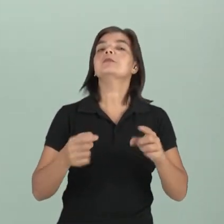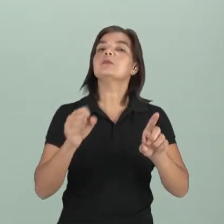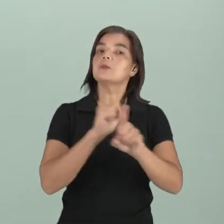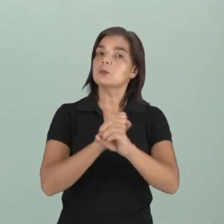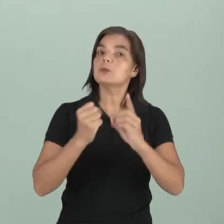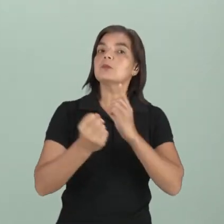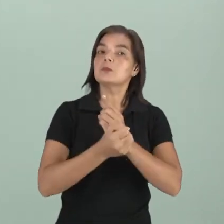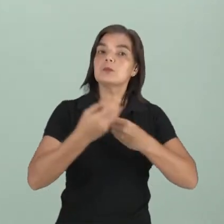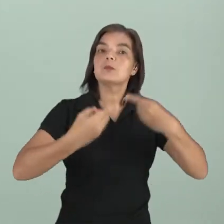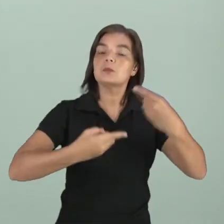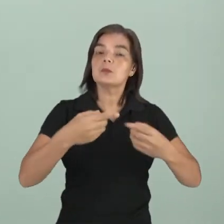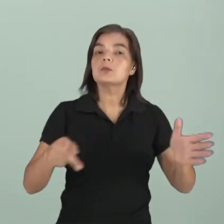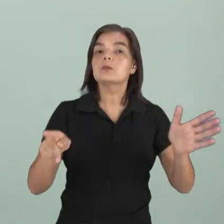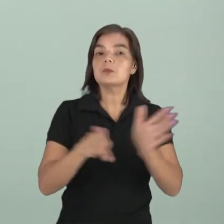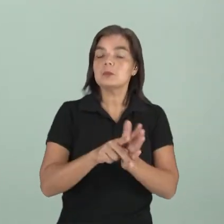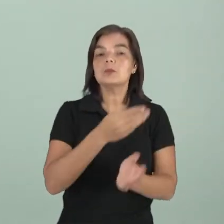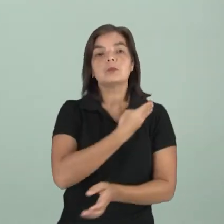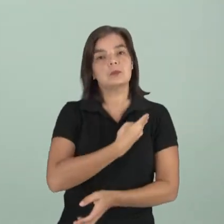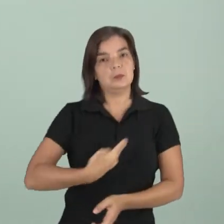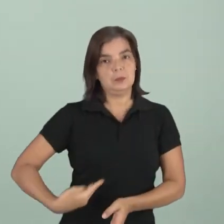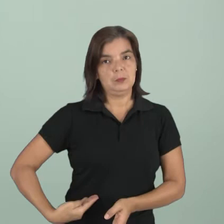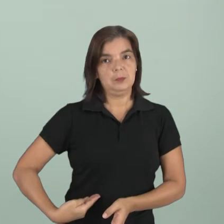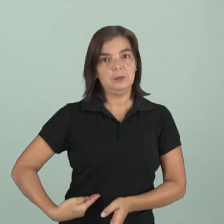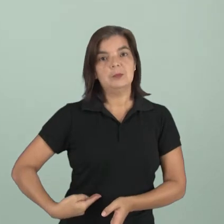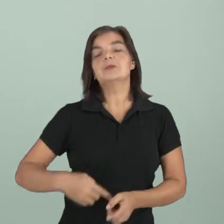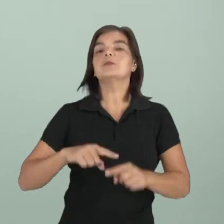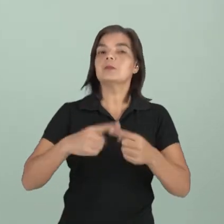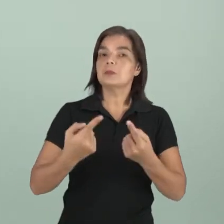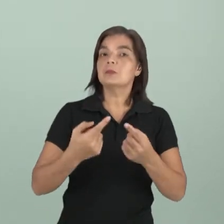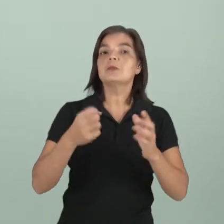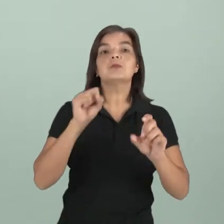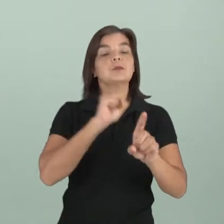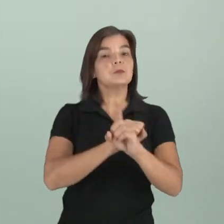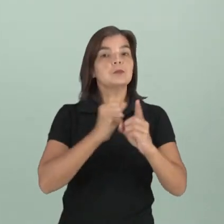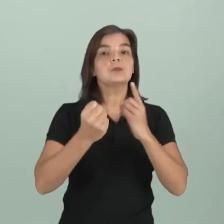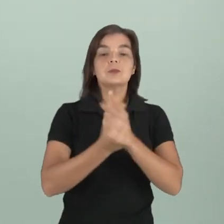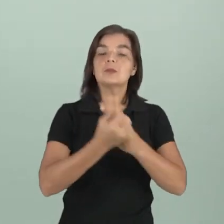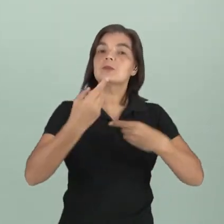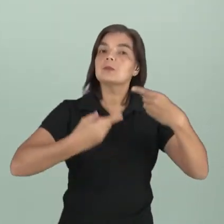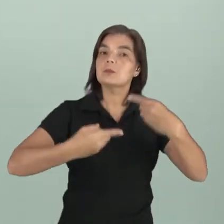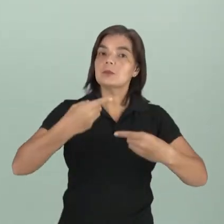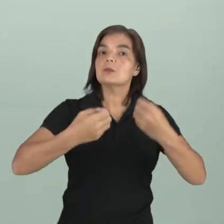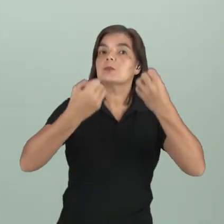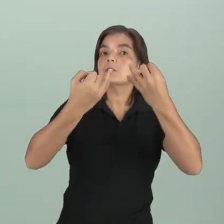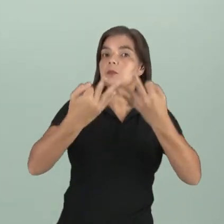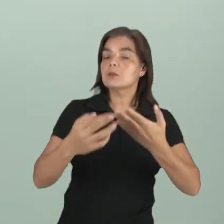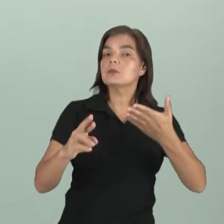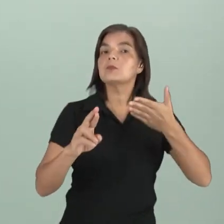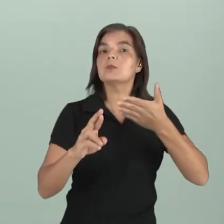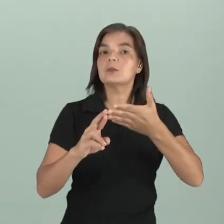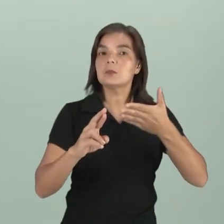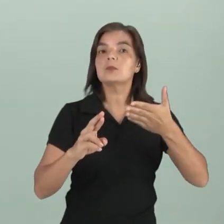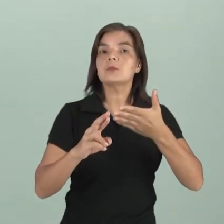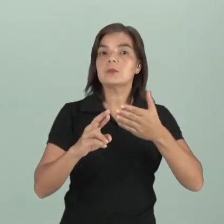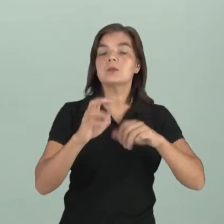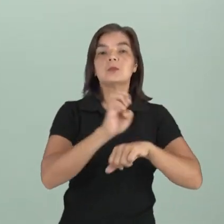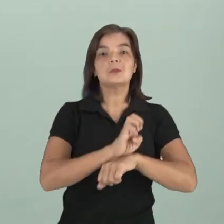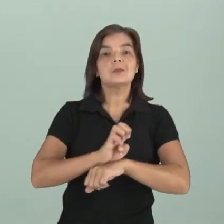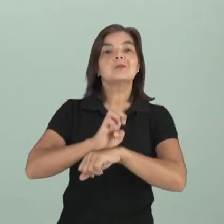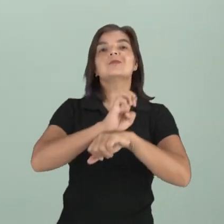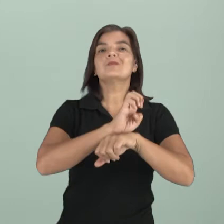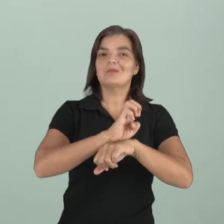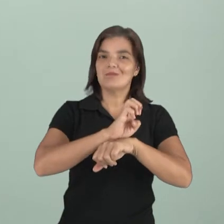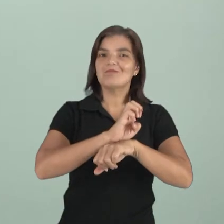política é o próprio poder público em si. Quando eu digo sociedade política, eu estou tratando a respeito do